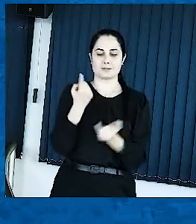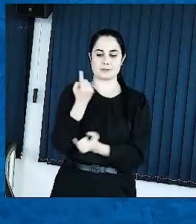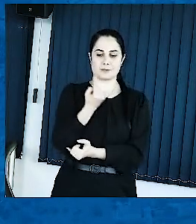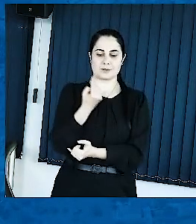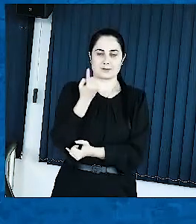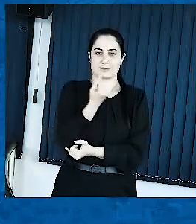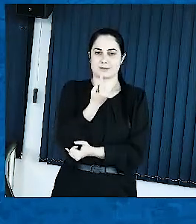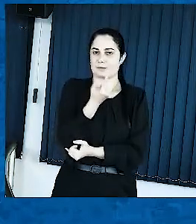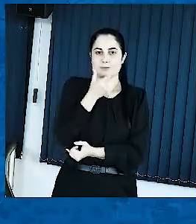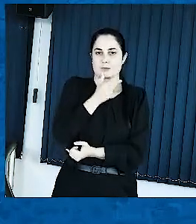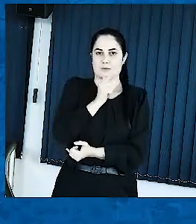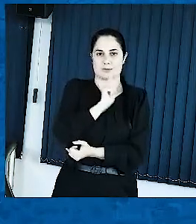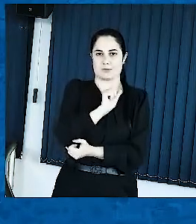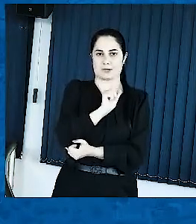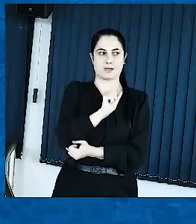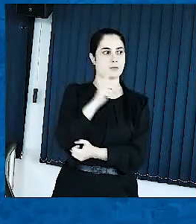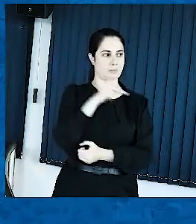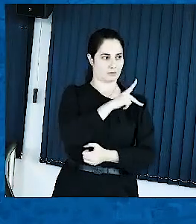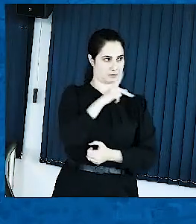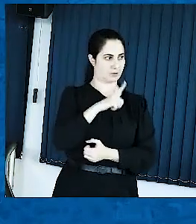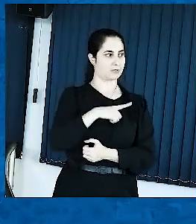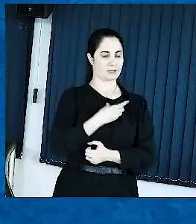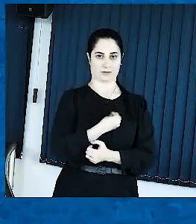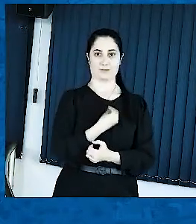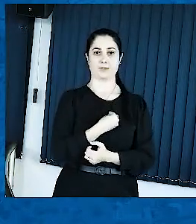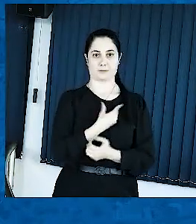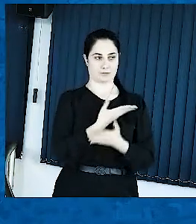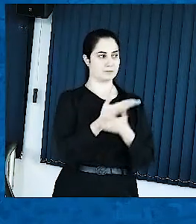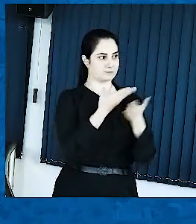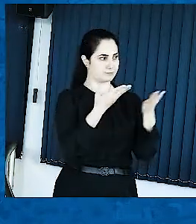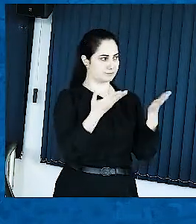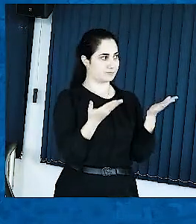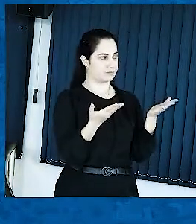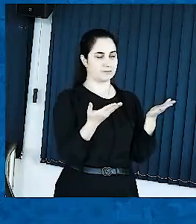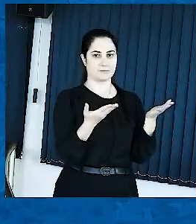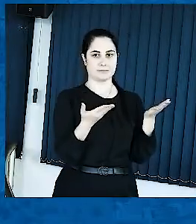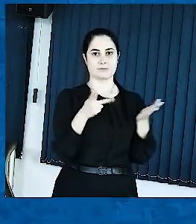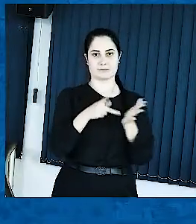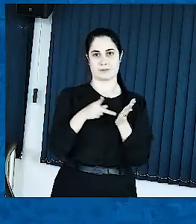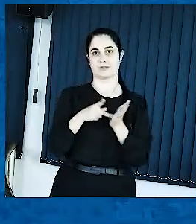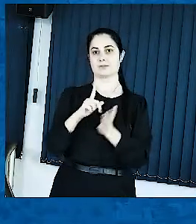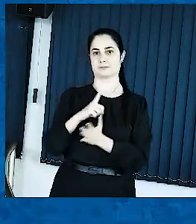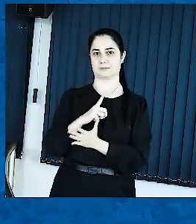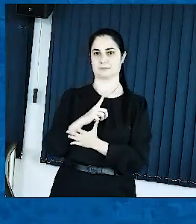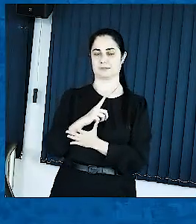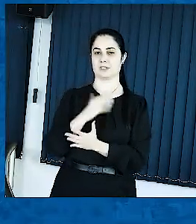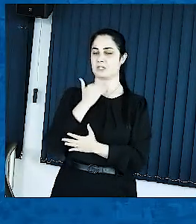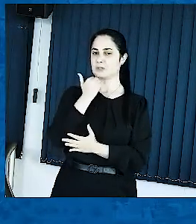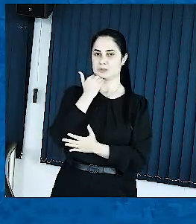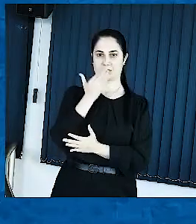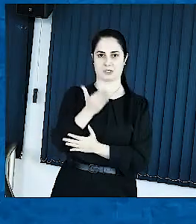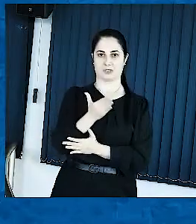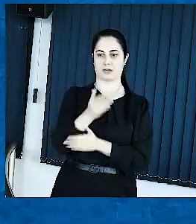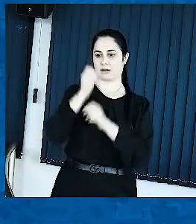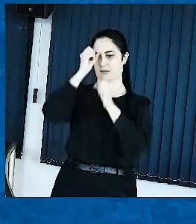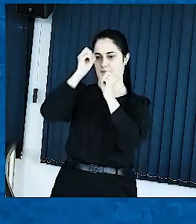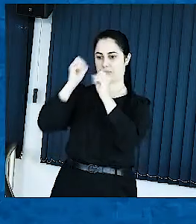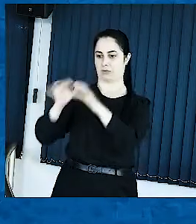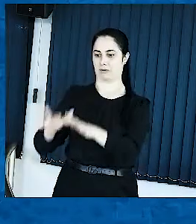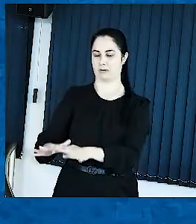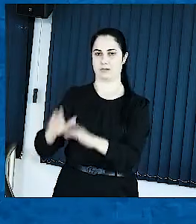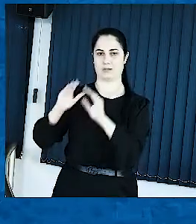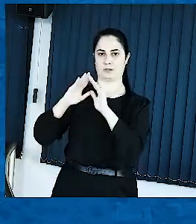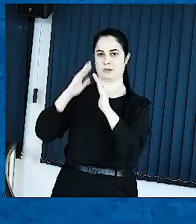de impotência. E os professores estão aqui, me digam se não é verdade isso. Então não adianta chegar e colocar culpa